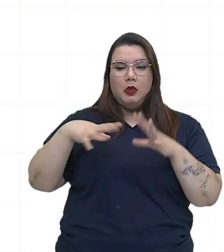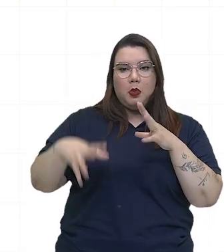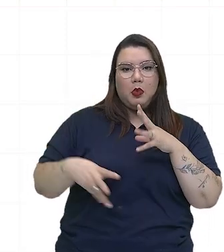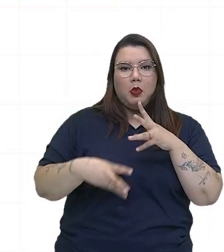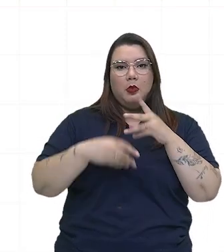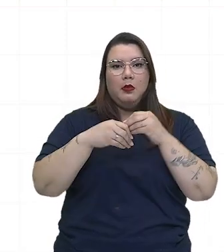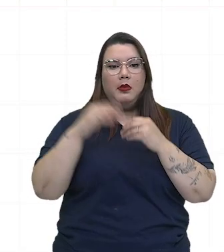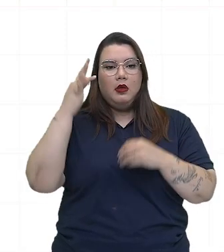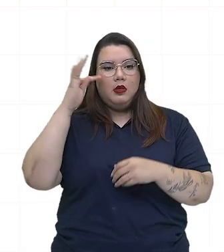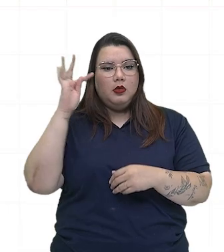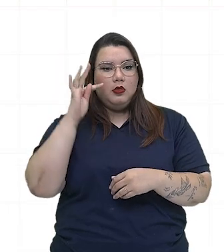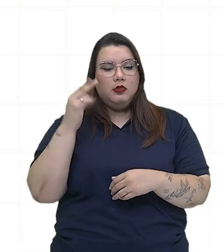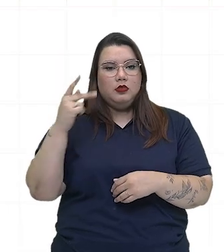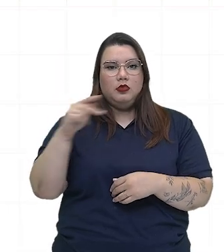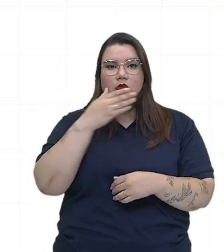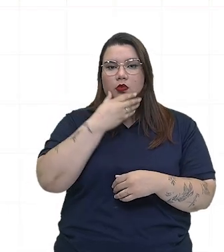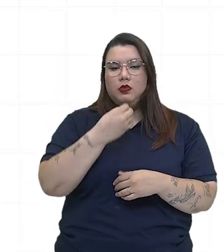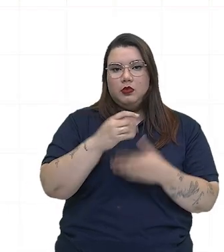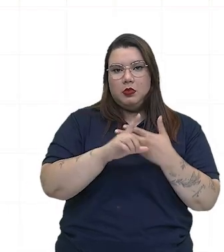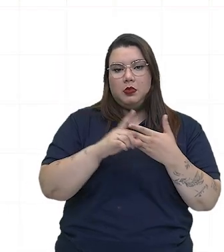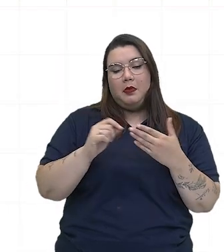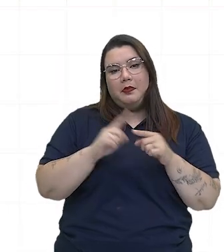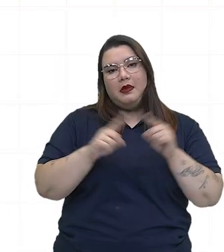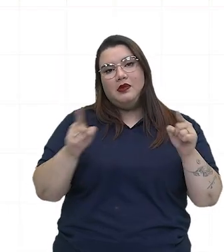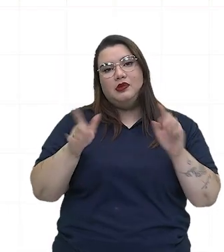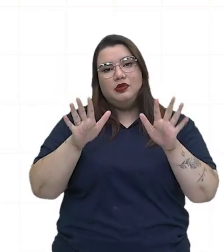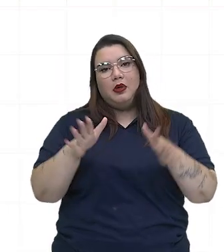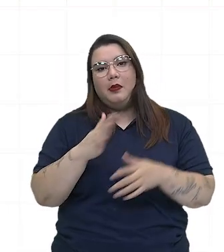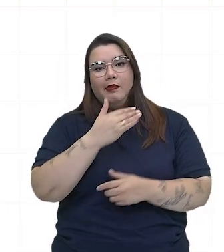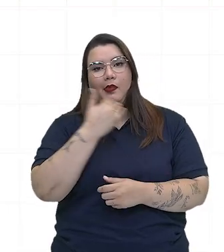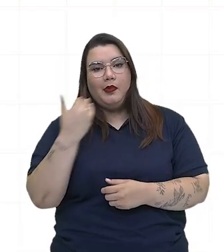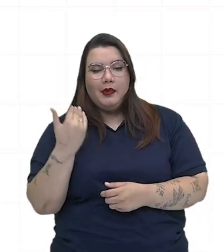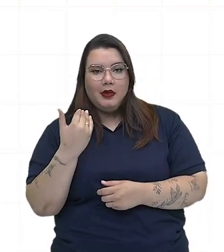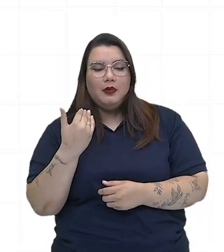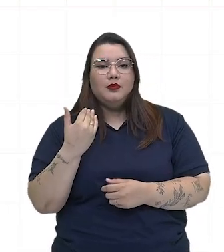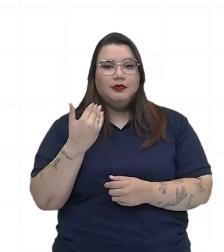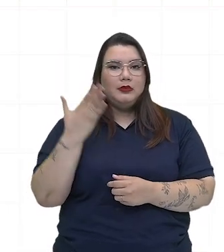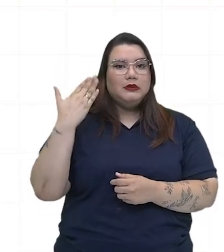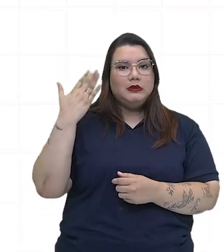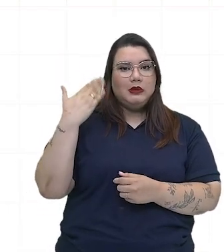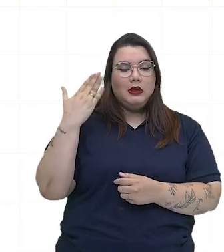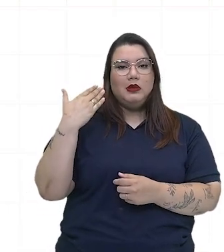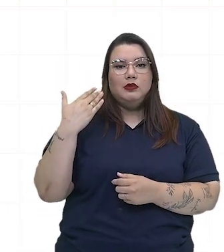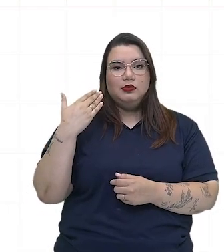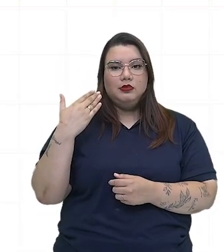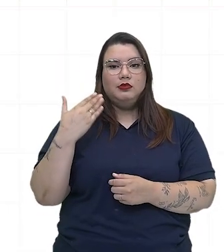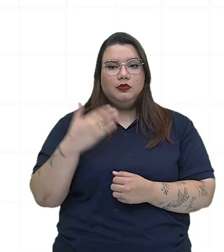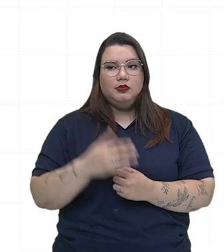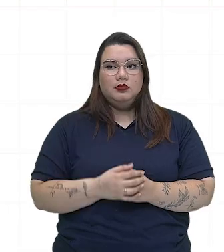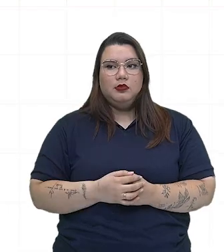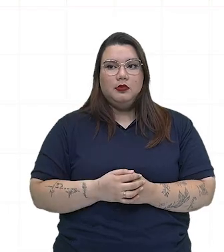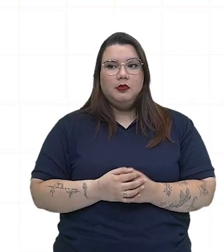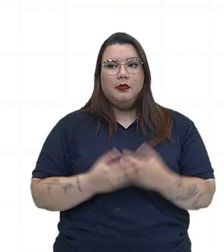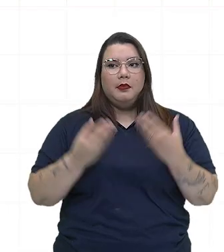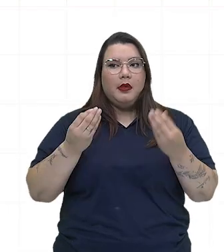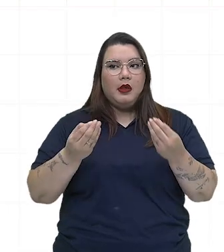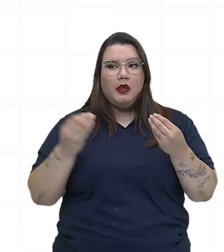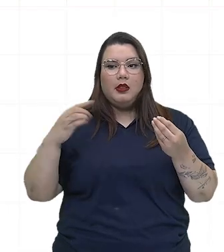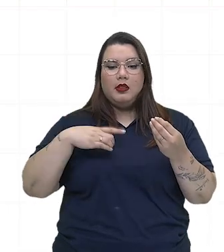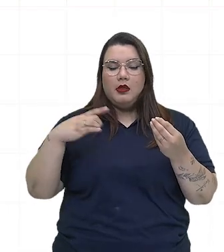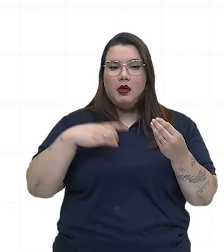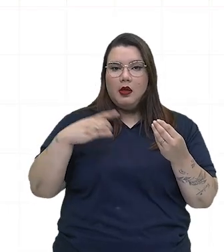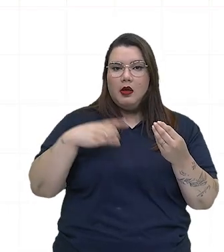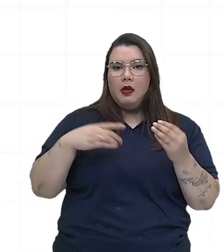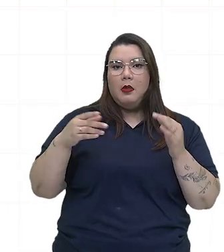Wegener. Infelizmente, ele já não estava mais em vida, né, para ter ali